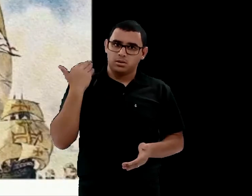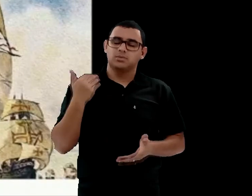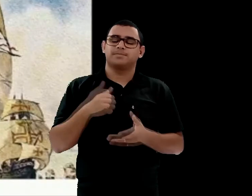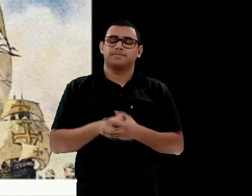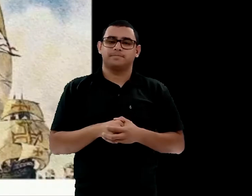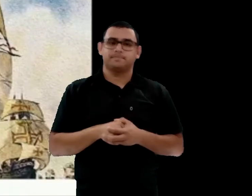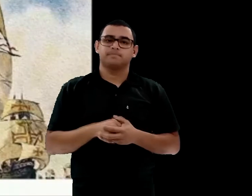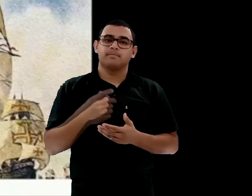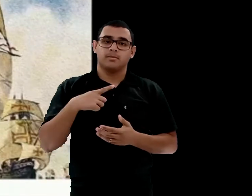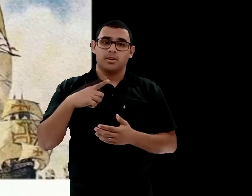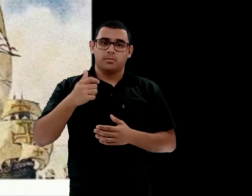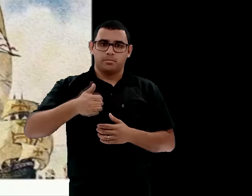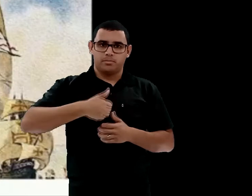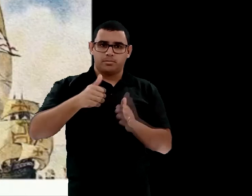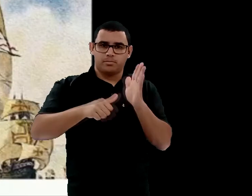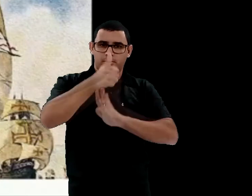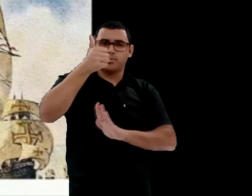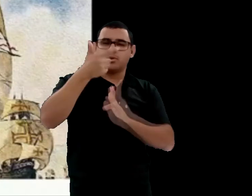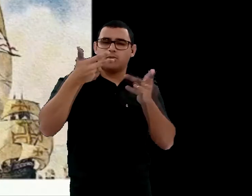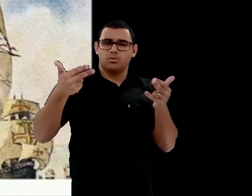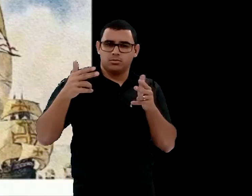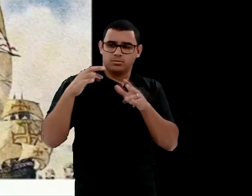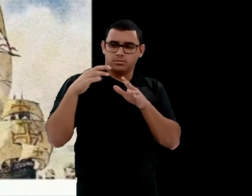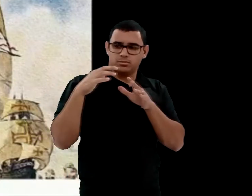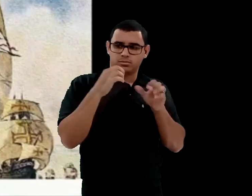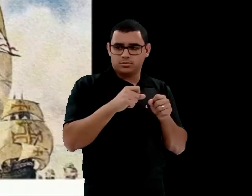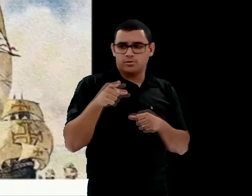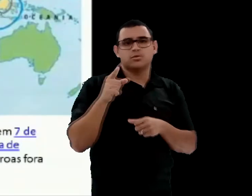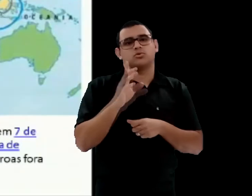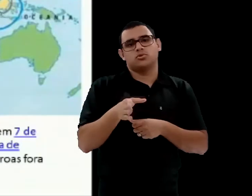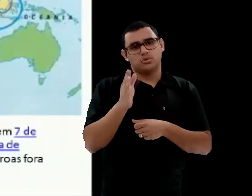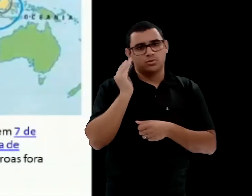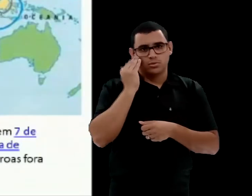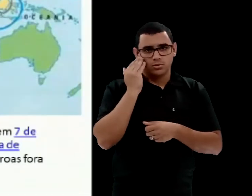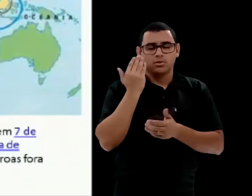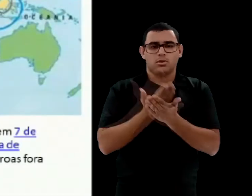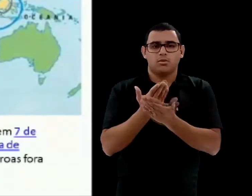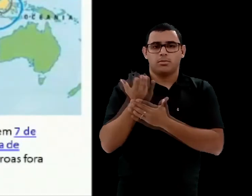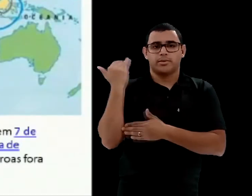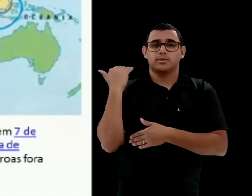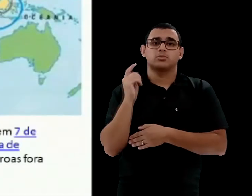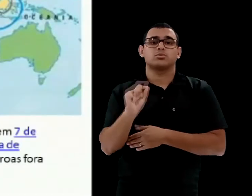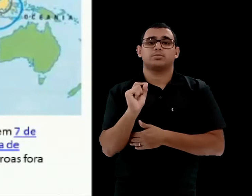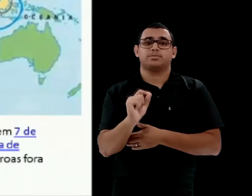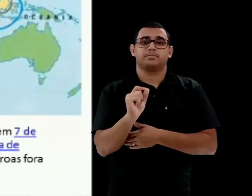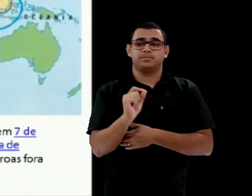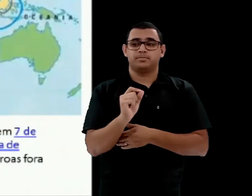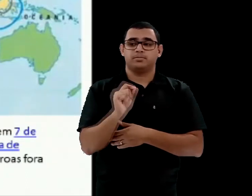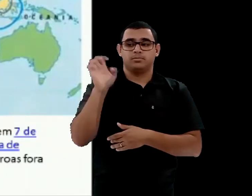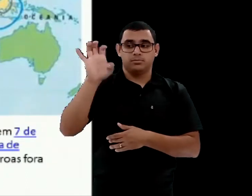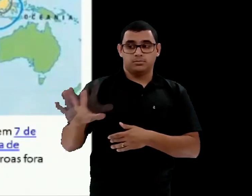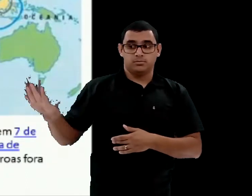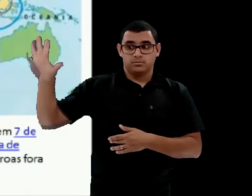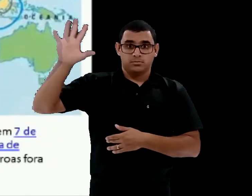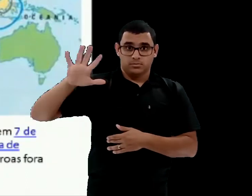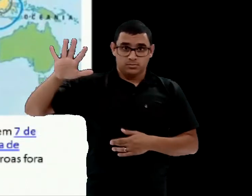Vamos falar um pouco a partir da conquista, né? Vocês puderam acompanhar nas aulas anteriores